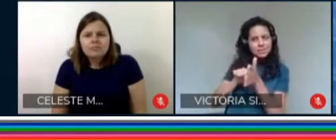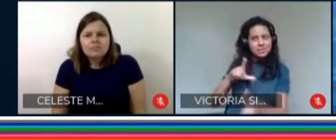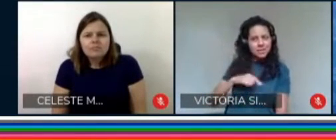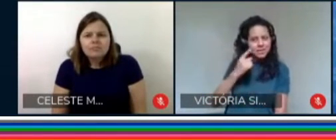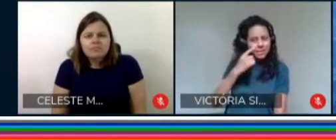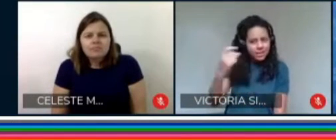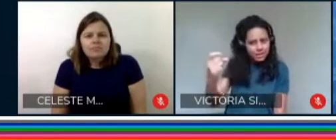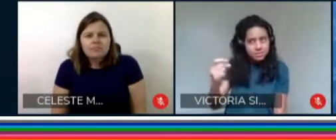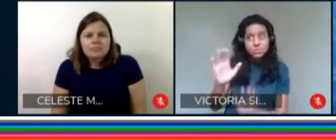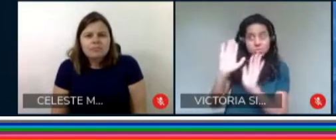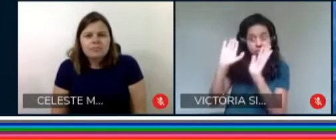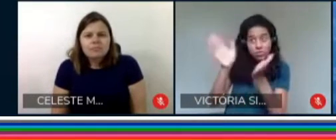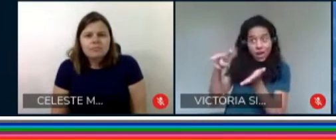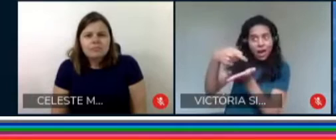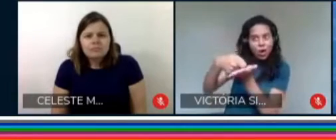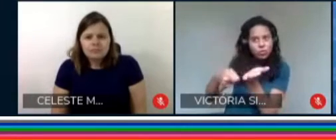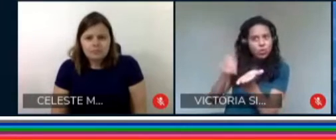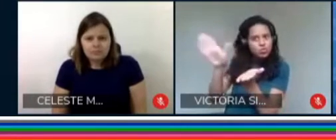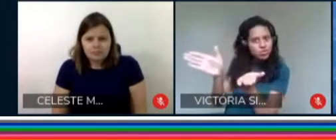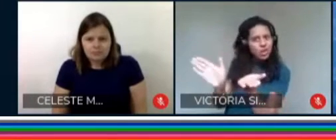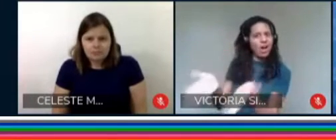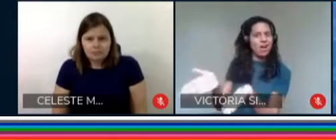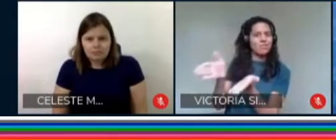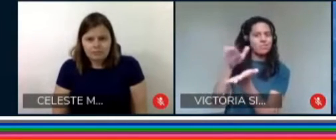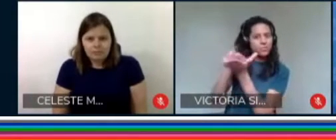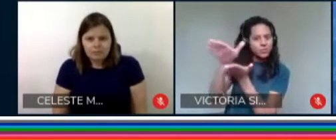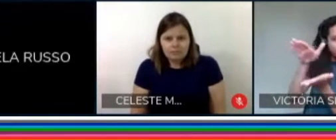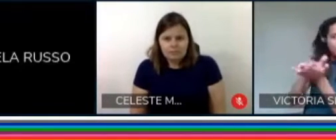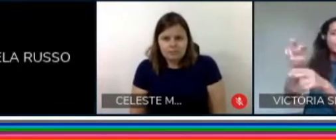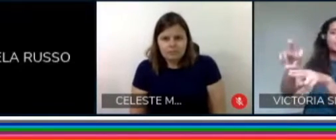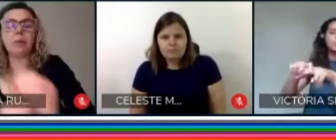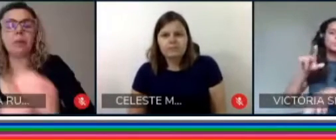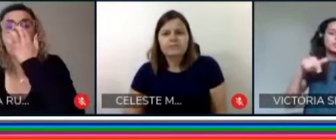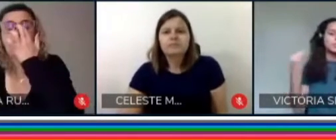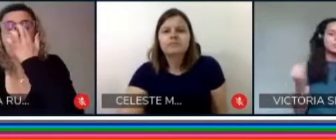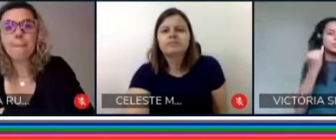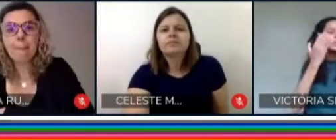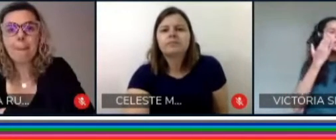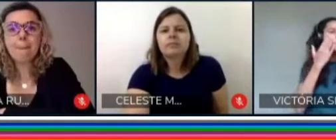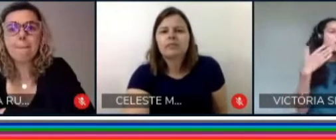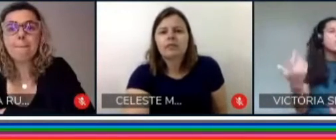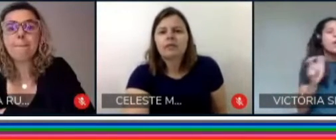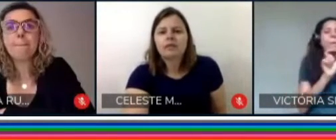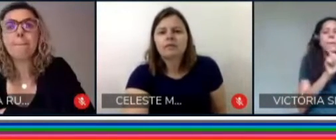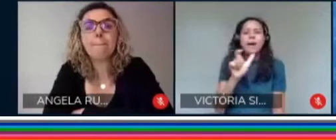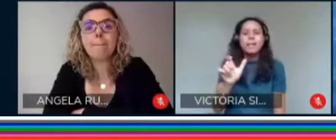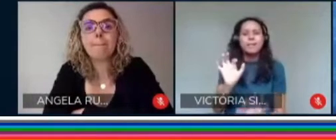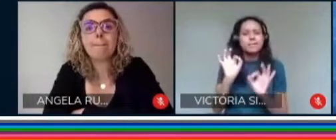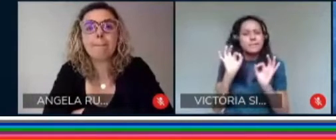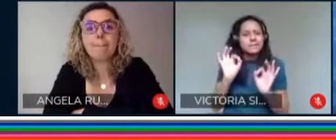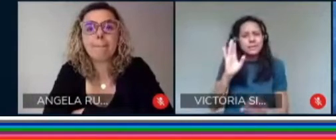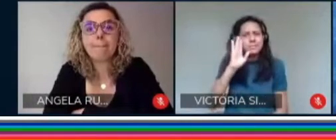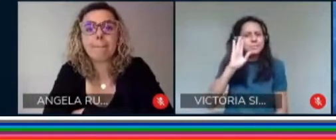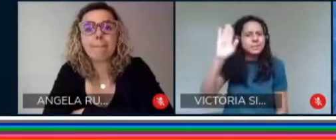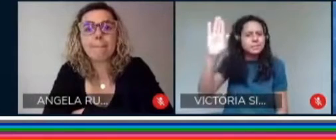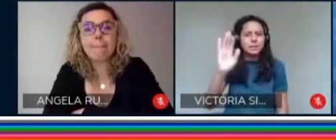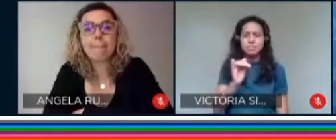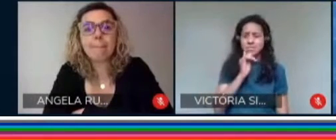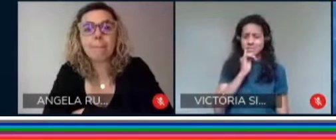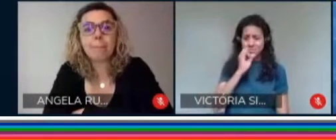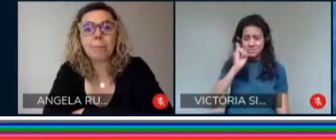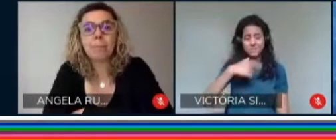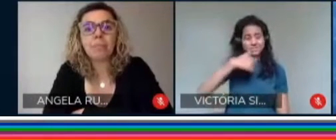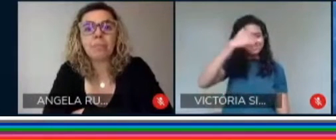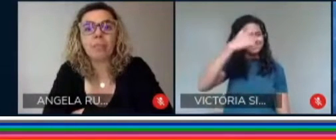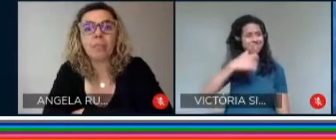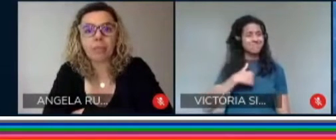identificar as palavras-chave, porque cada vez que a gente vem com o pressuposto de que ninguém falou, a